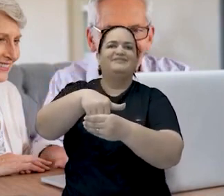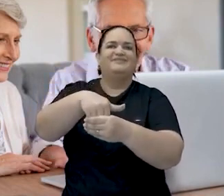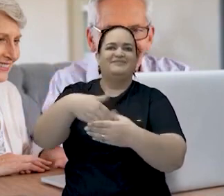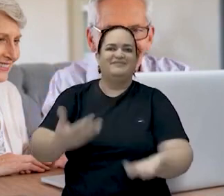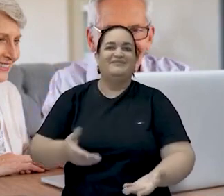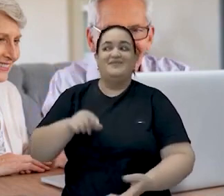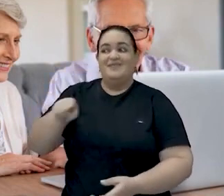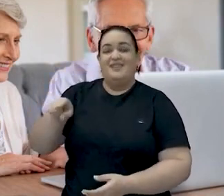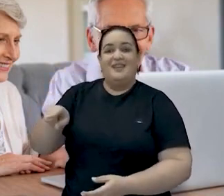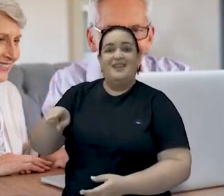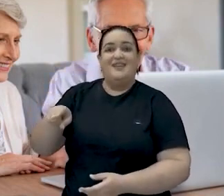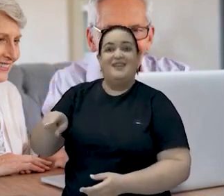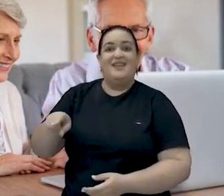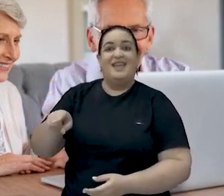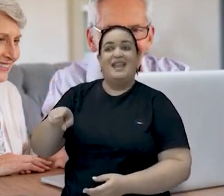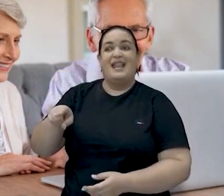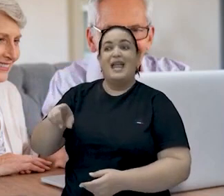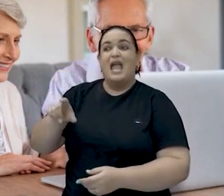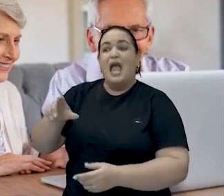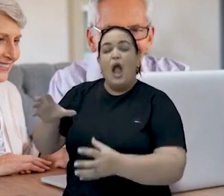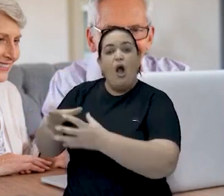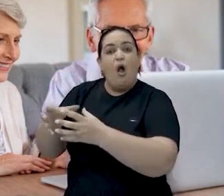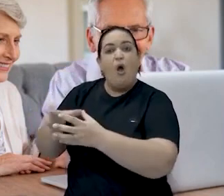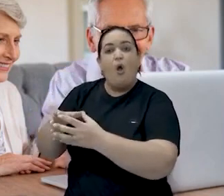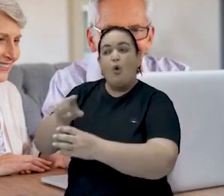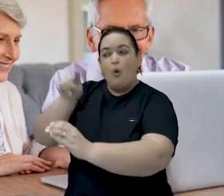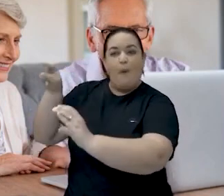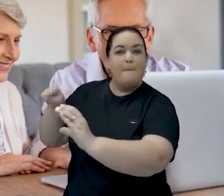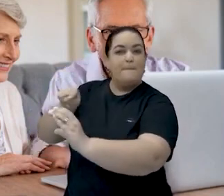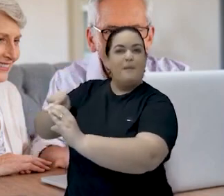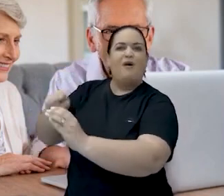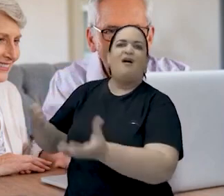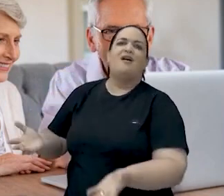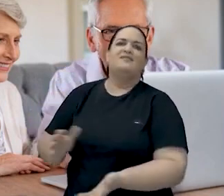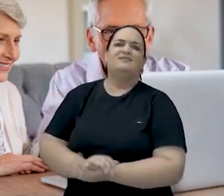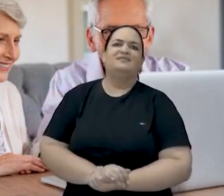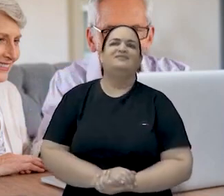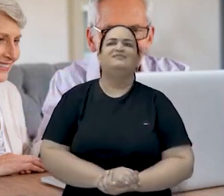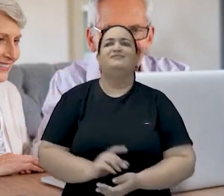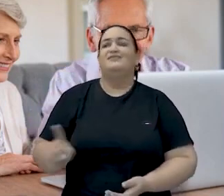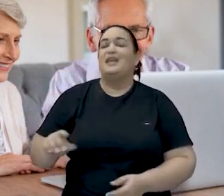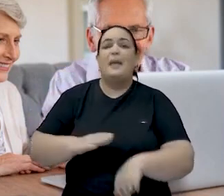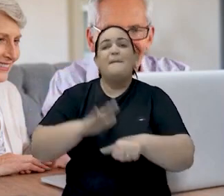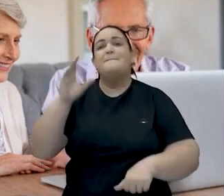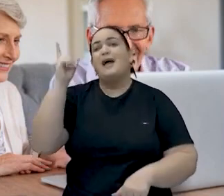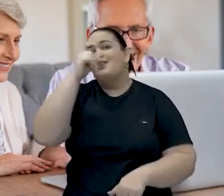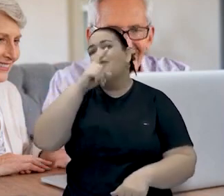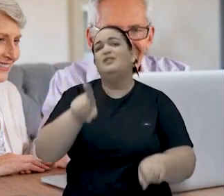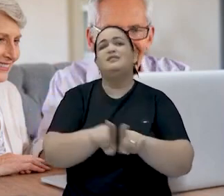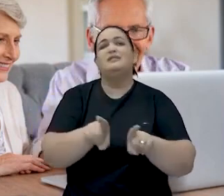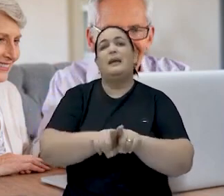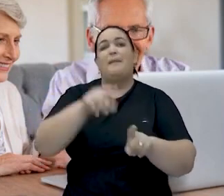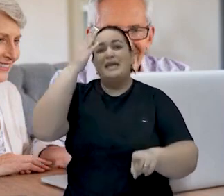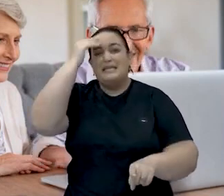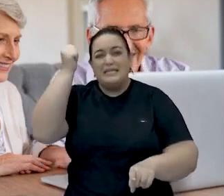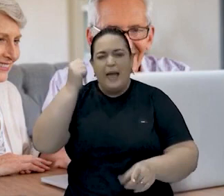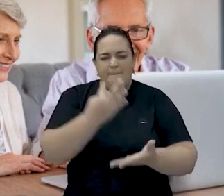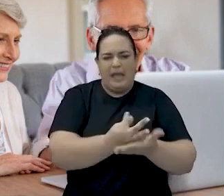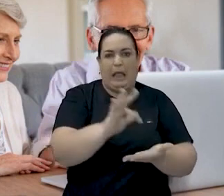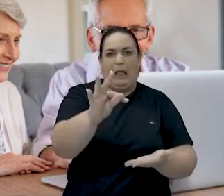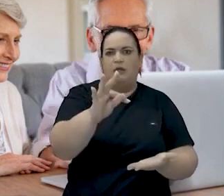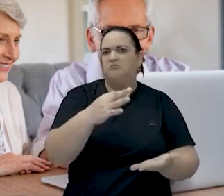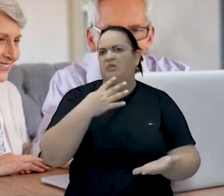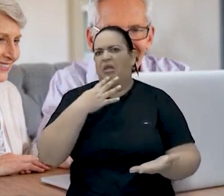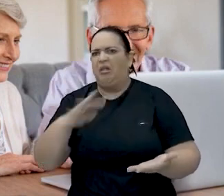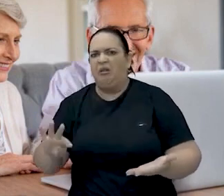jamais tiveram formação adequada para lidar com as ferramentas digitais. Vocês percebem o quão é